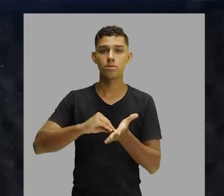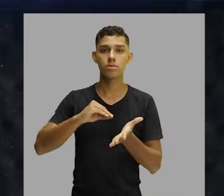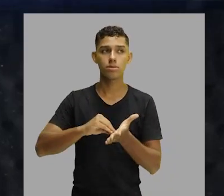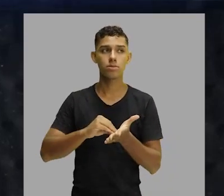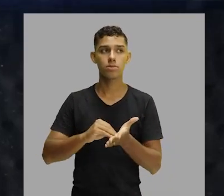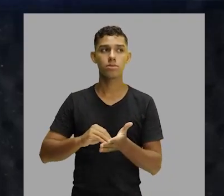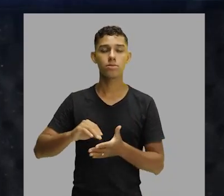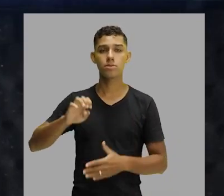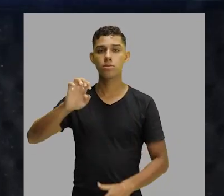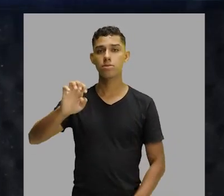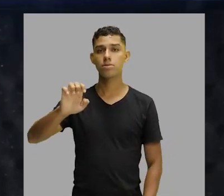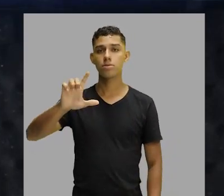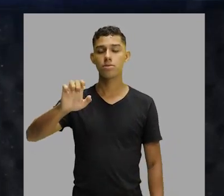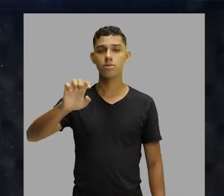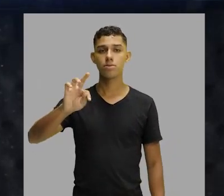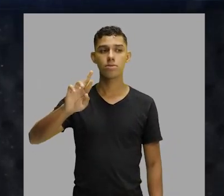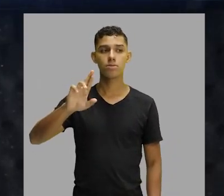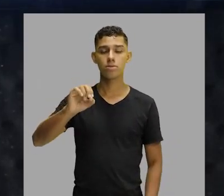de